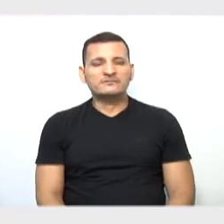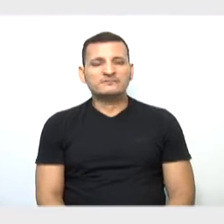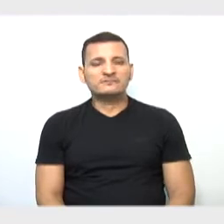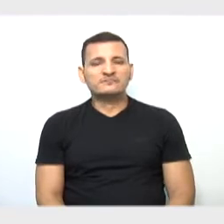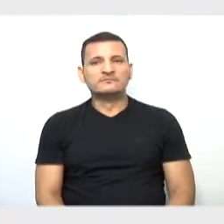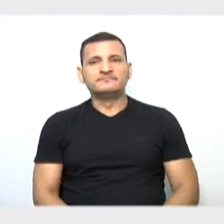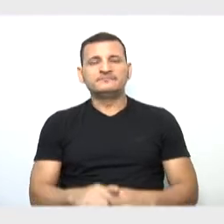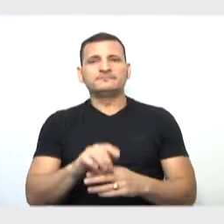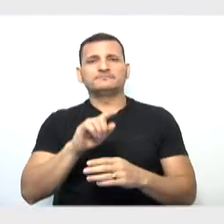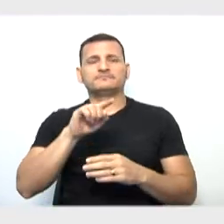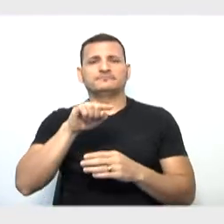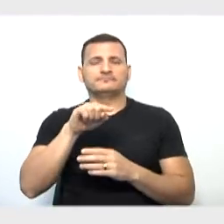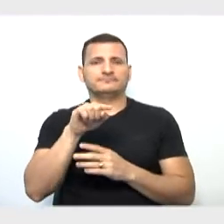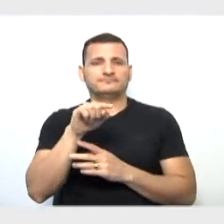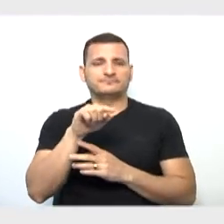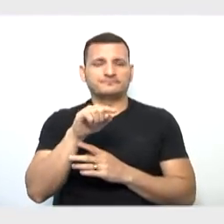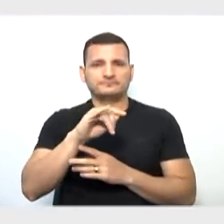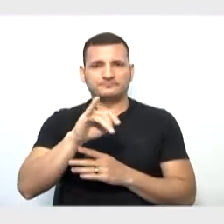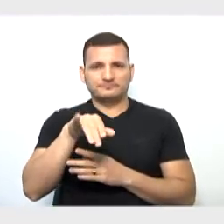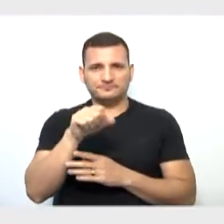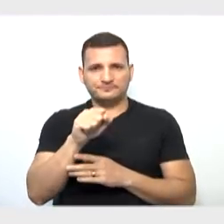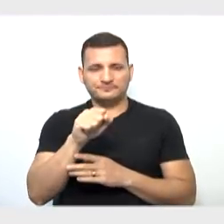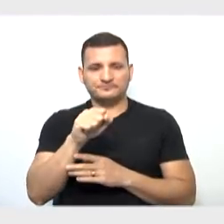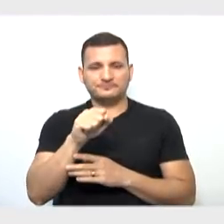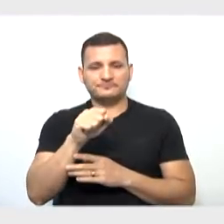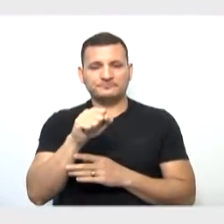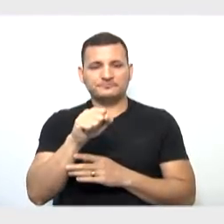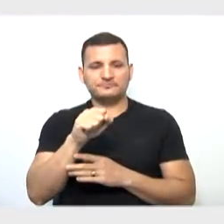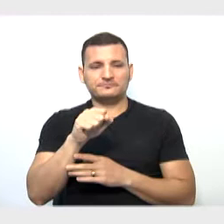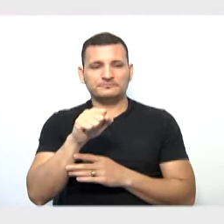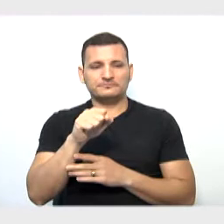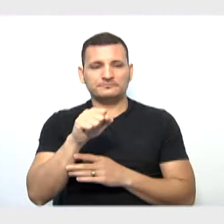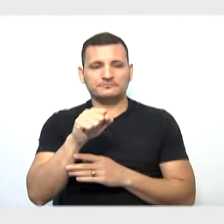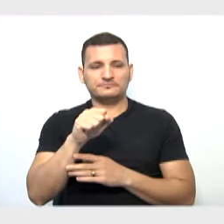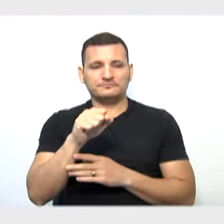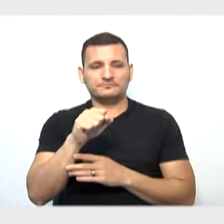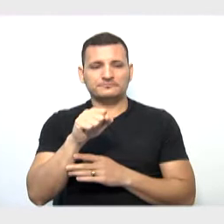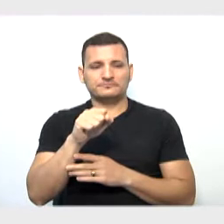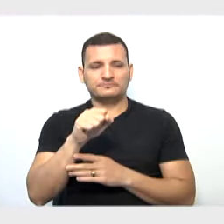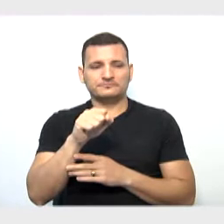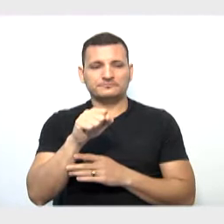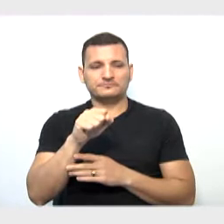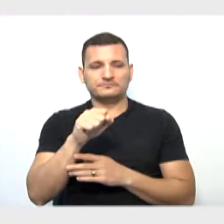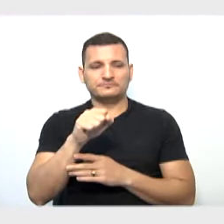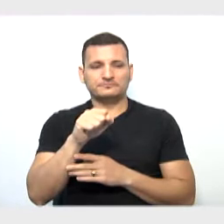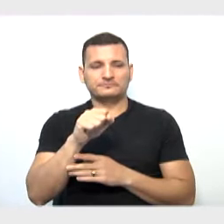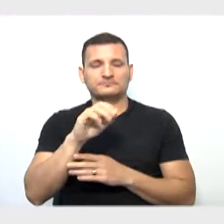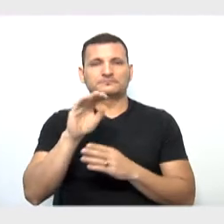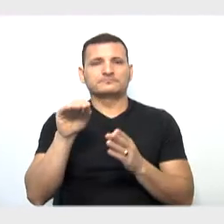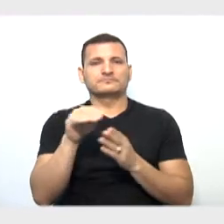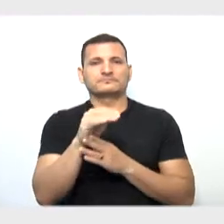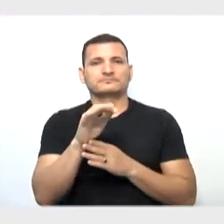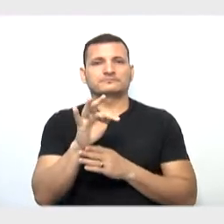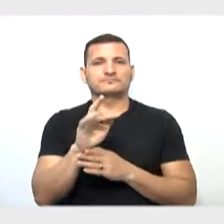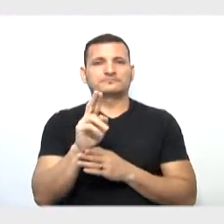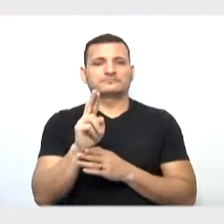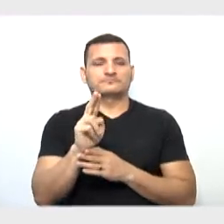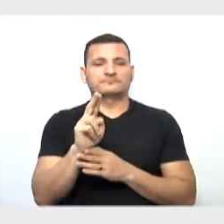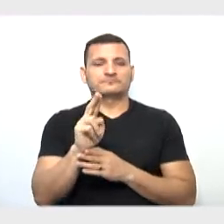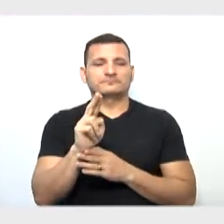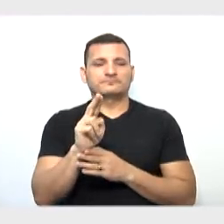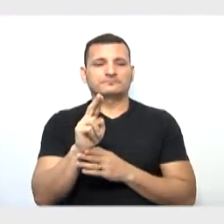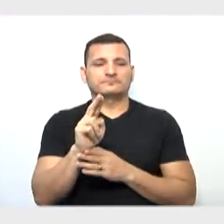Dentro desse script, eu vou colocar um negócio aqui, chamado function. É